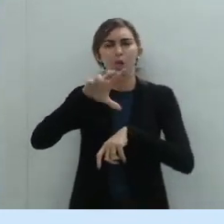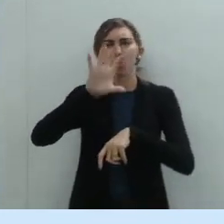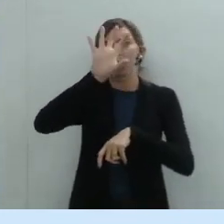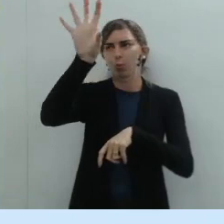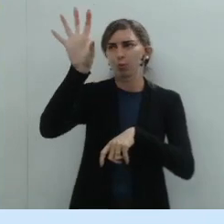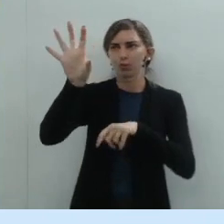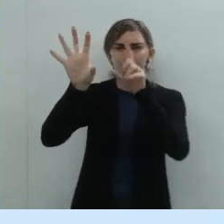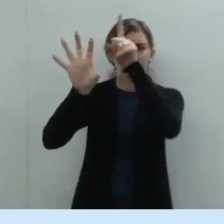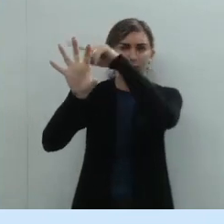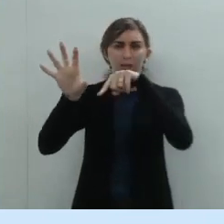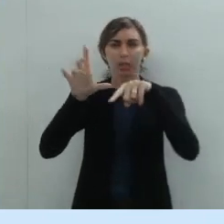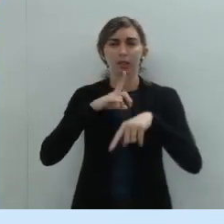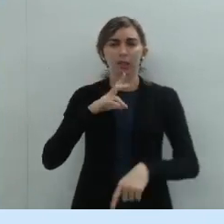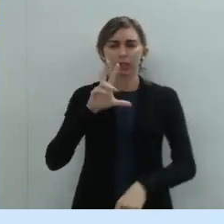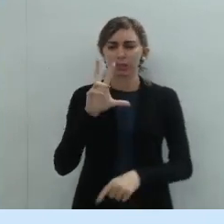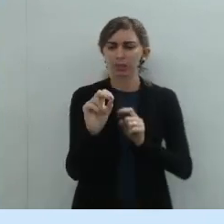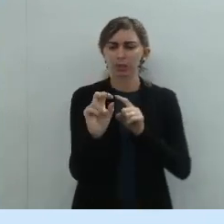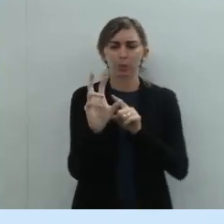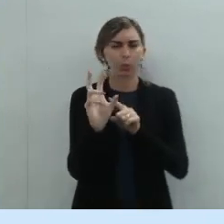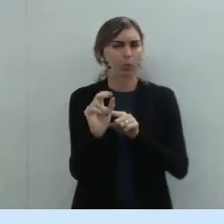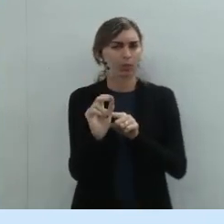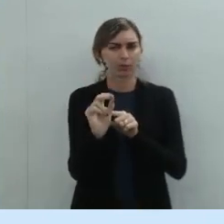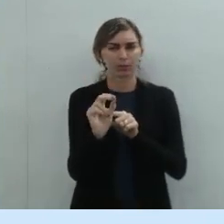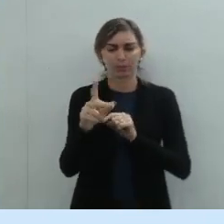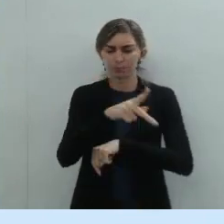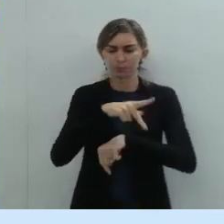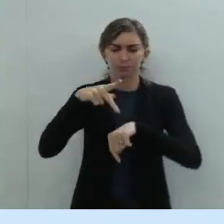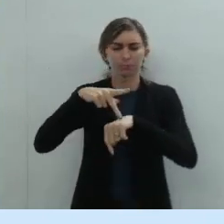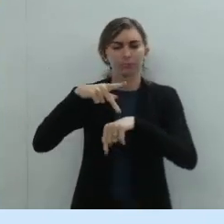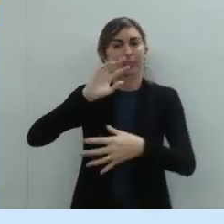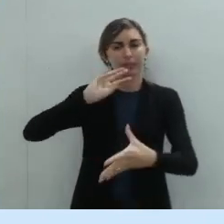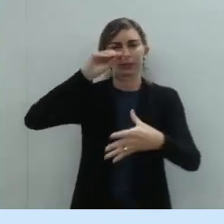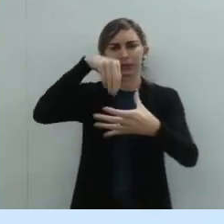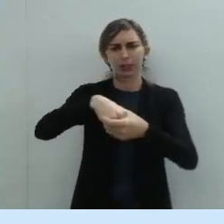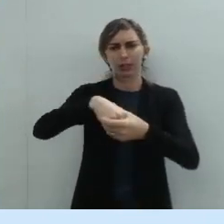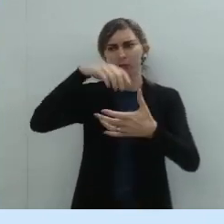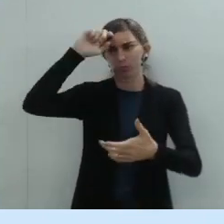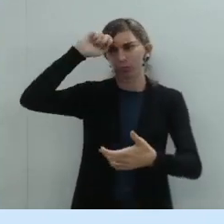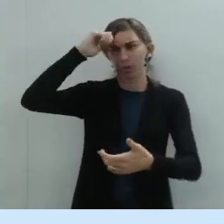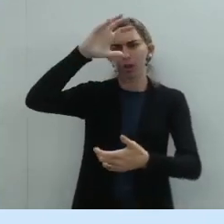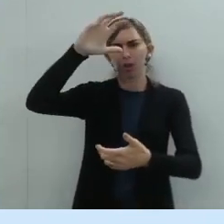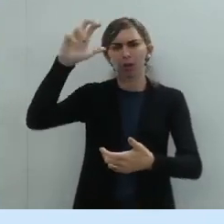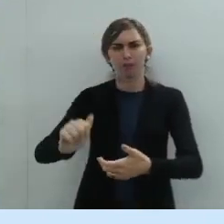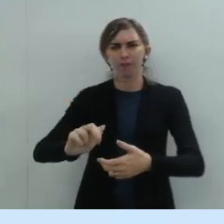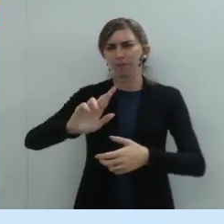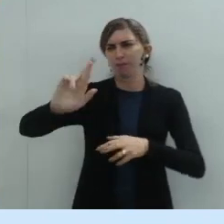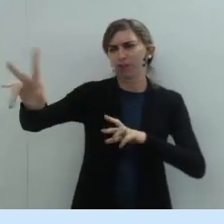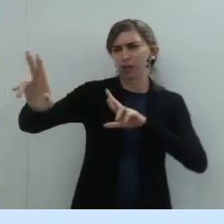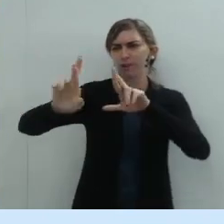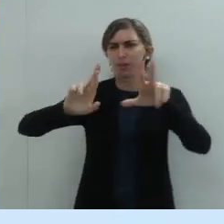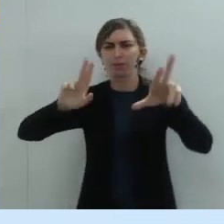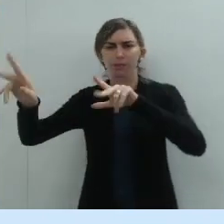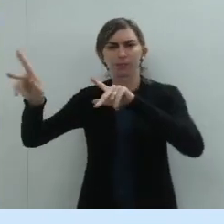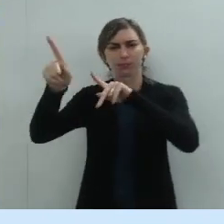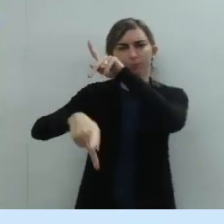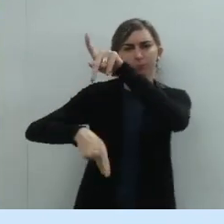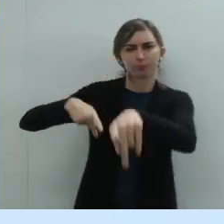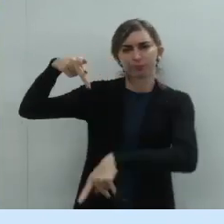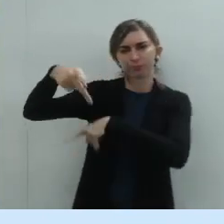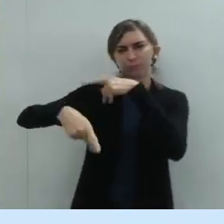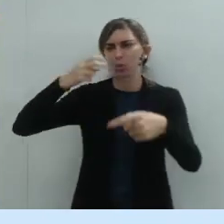né? Existem 50 países dentro do continente africano. São várias civilizações, são